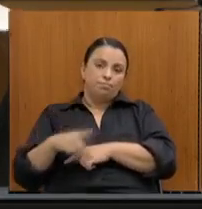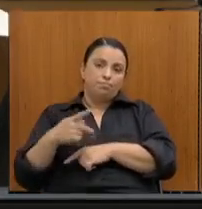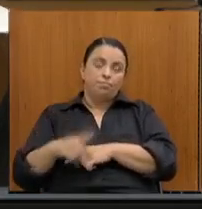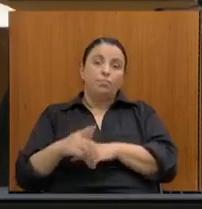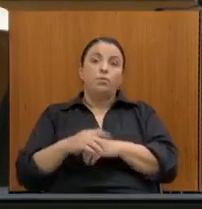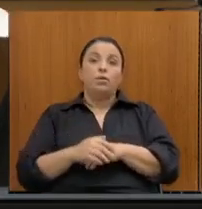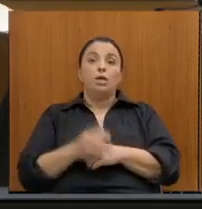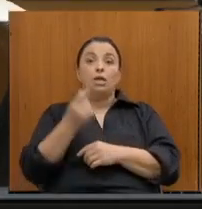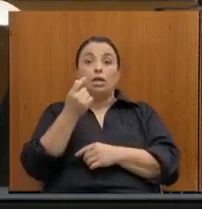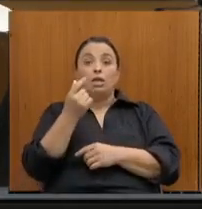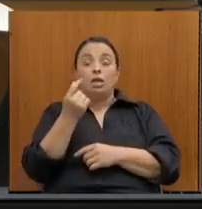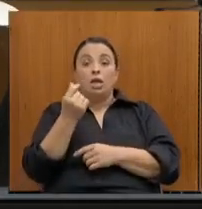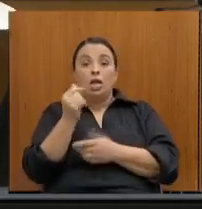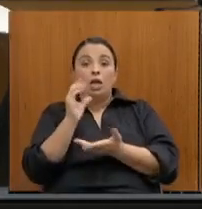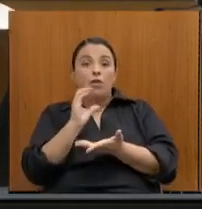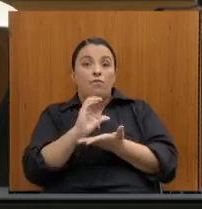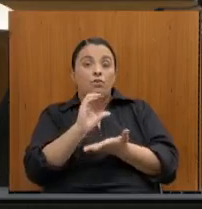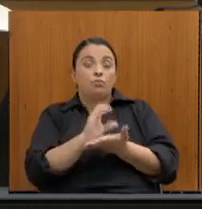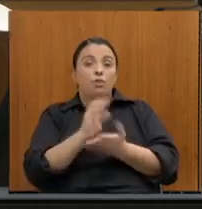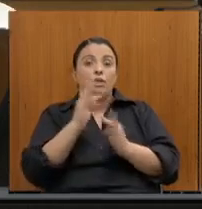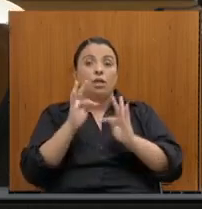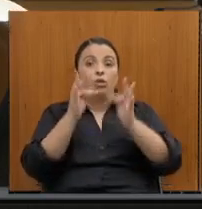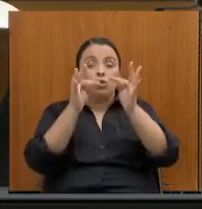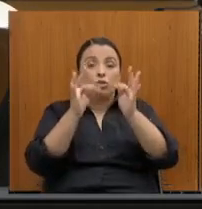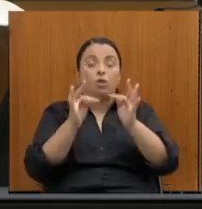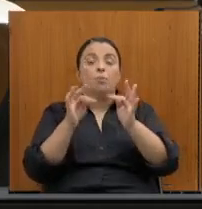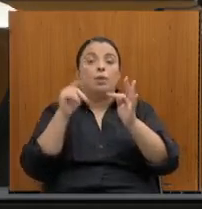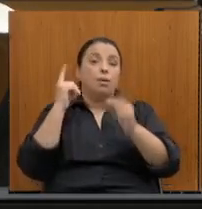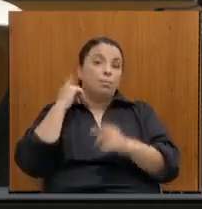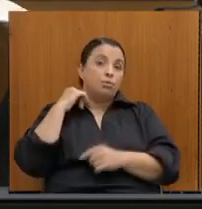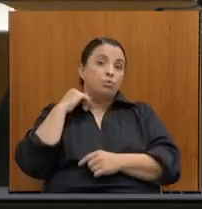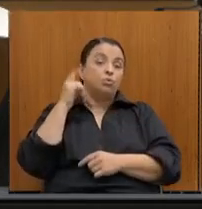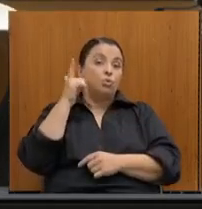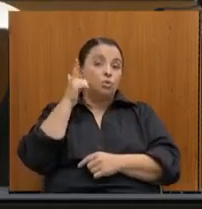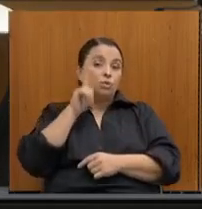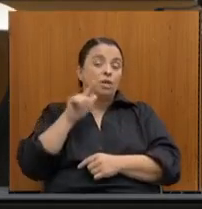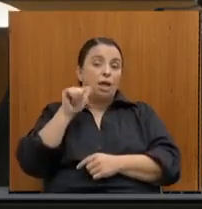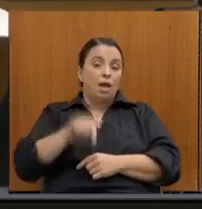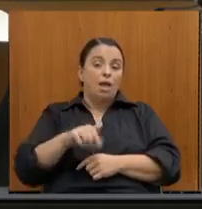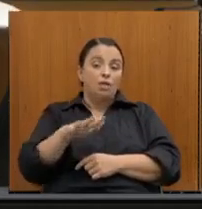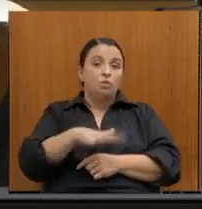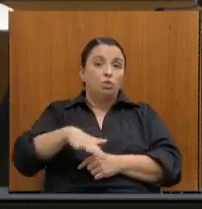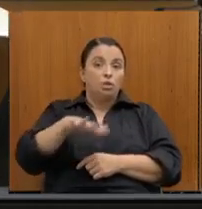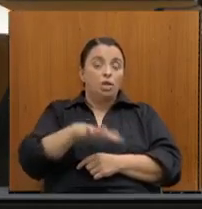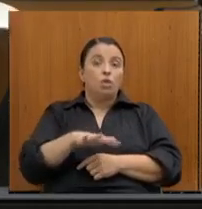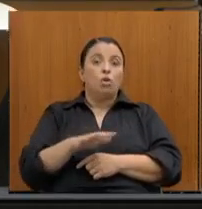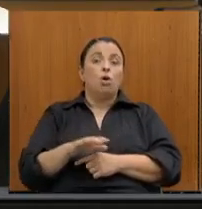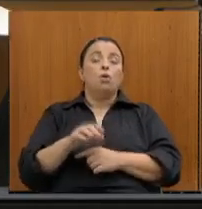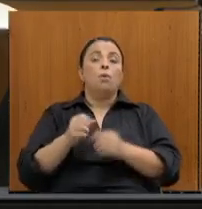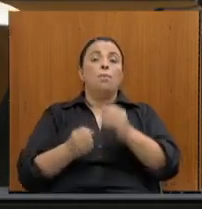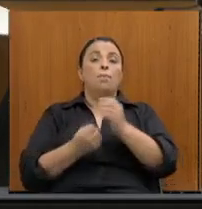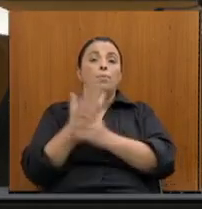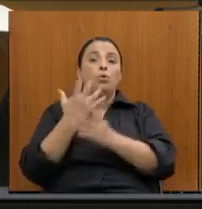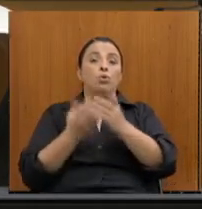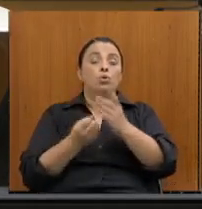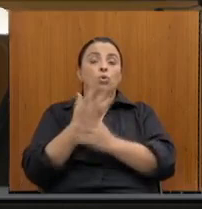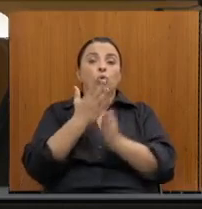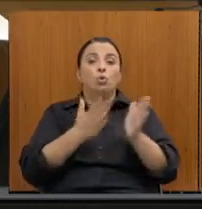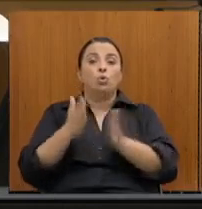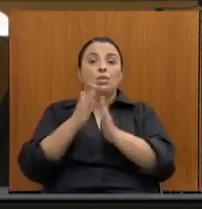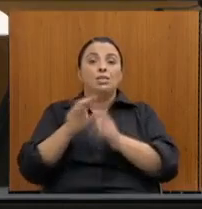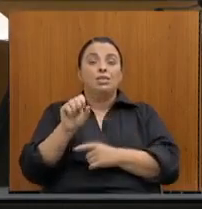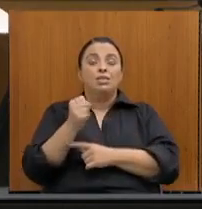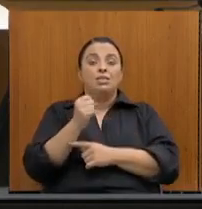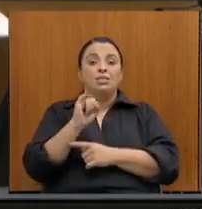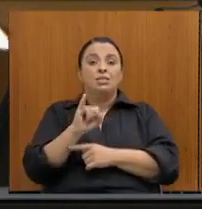e para que Minas produzem seu território o silício grau solar e eletrônico e